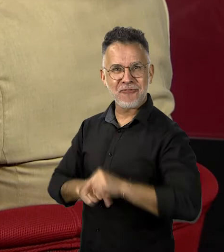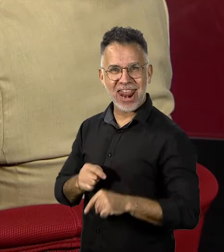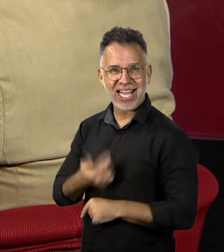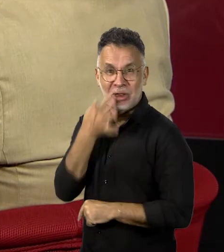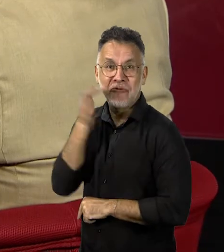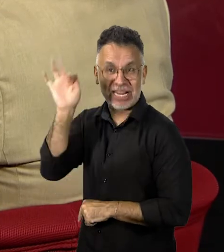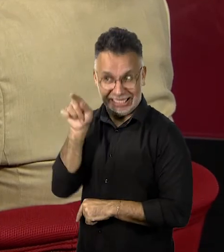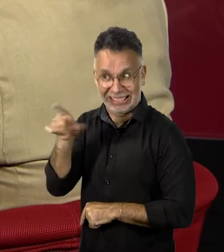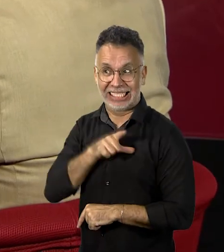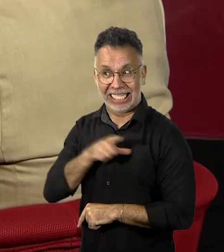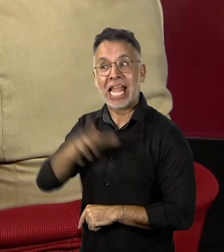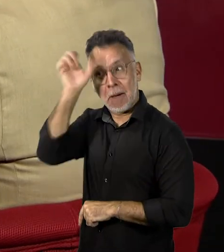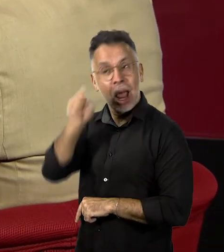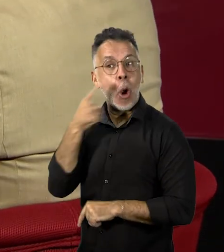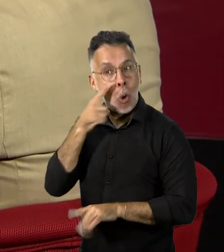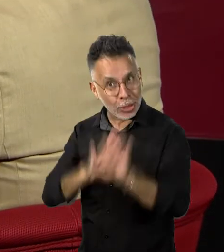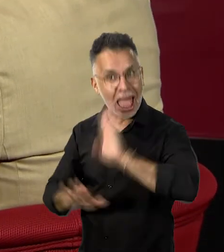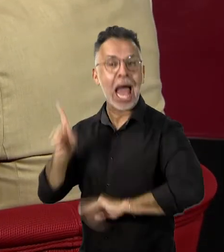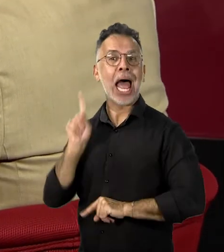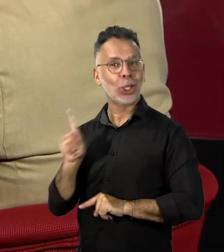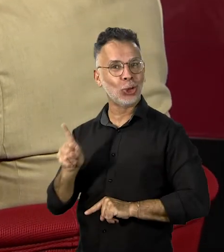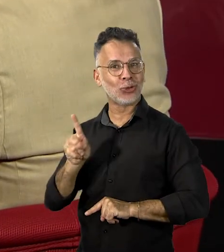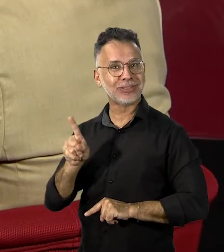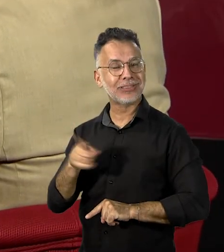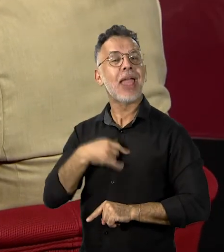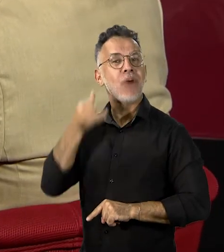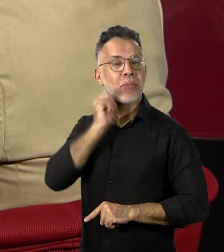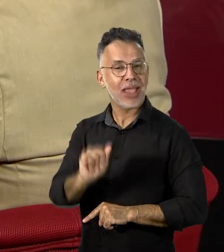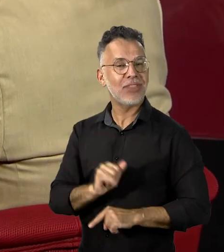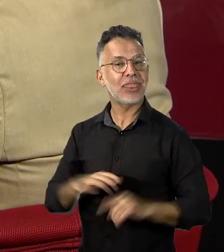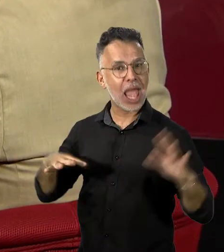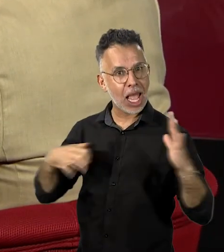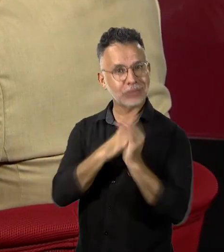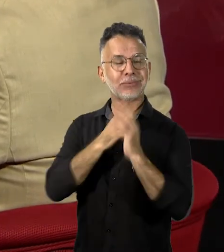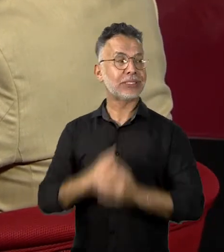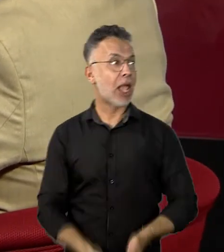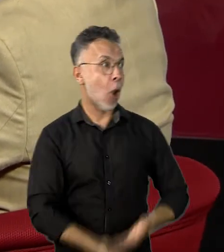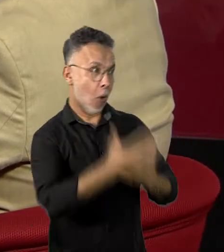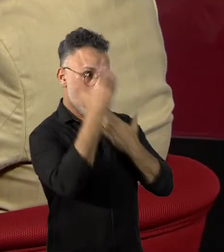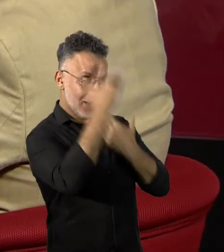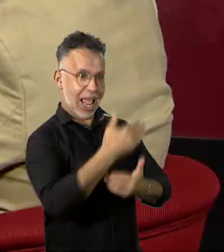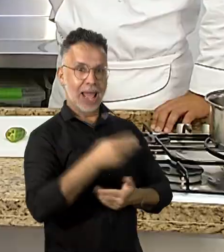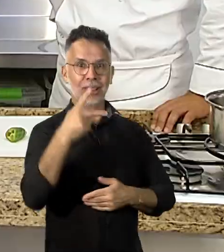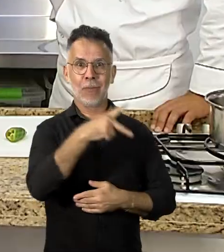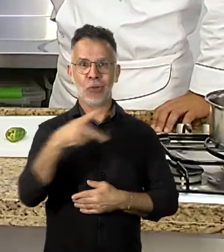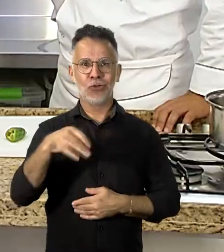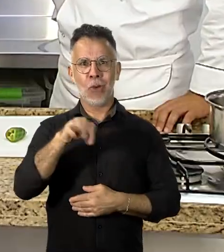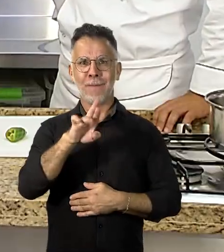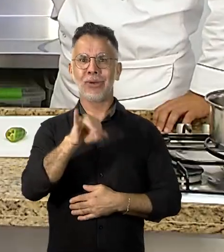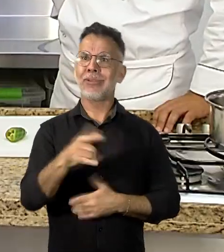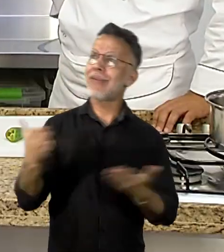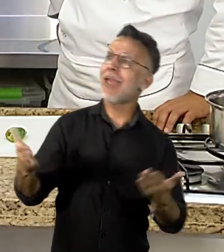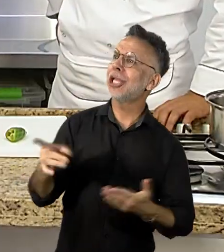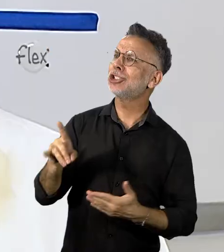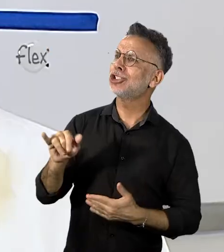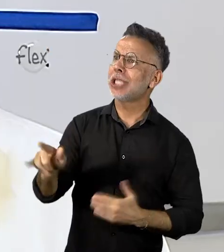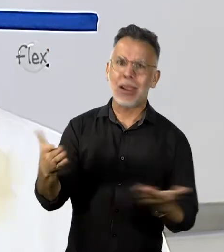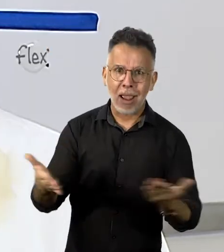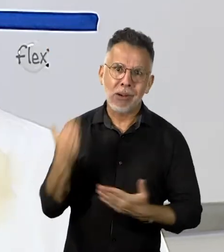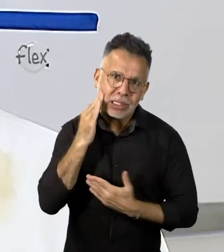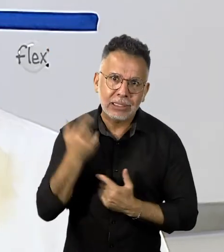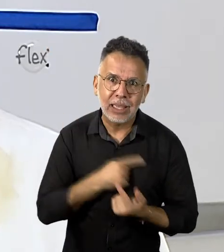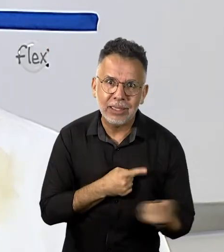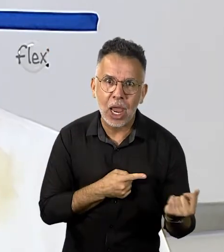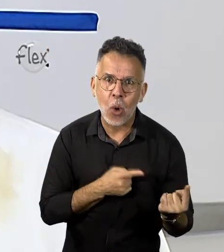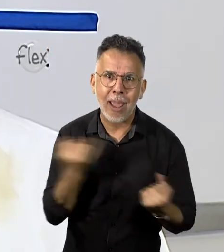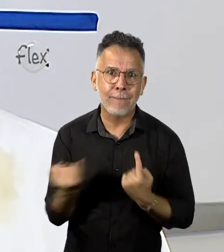teria aprendido no dia de hoje. Então tomem cuidado e vamos evitar acidentes. Obrigado, professor Morita. E aí, Diego? Agora